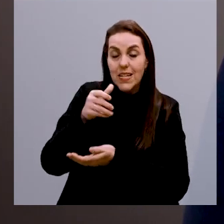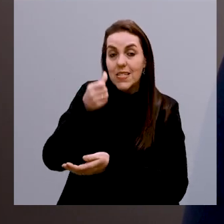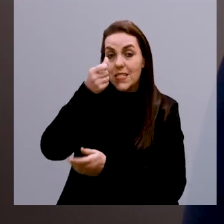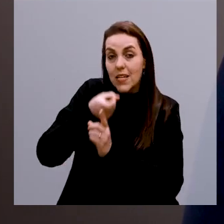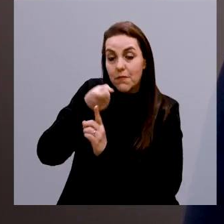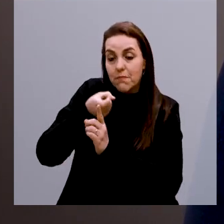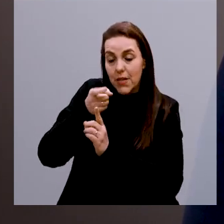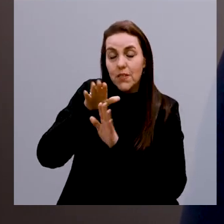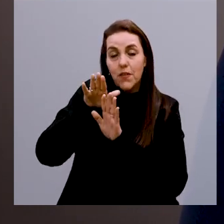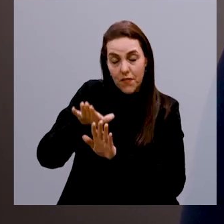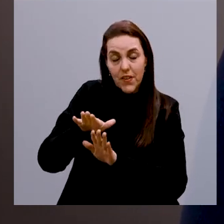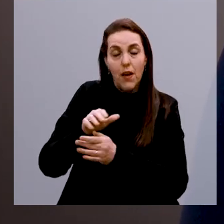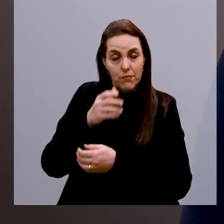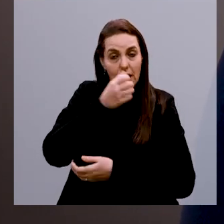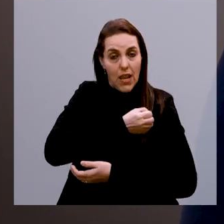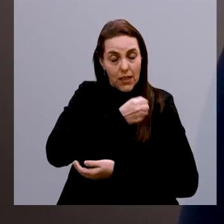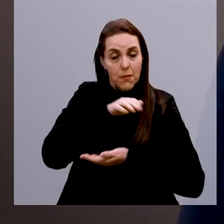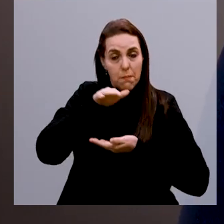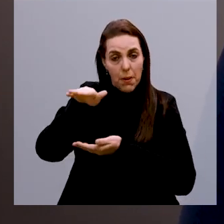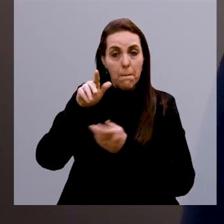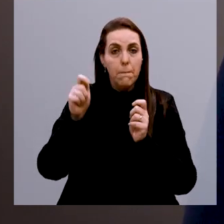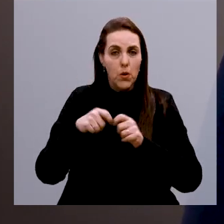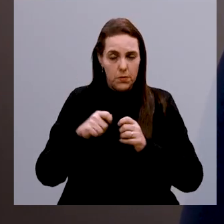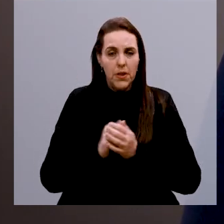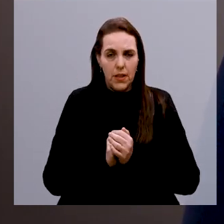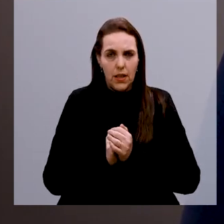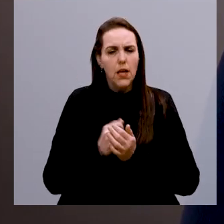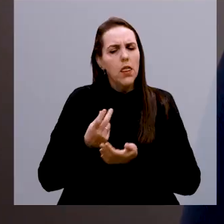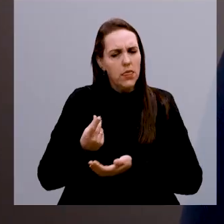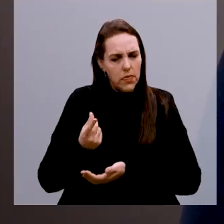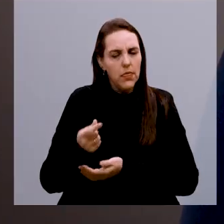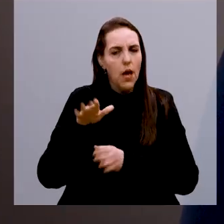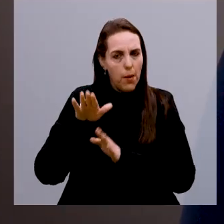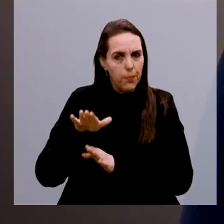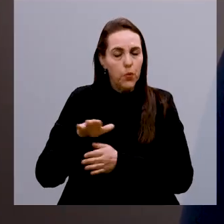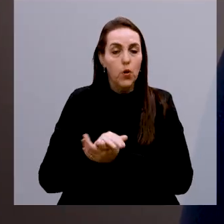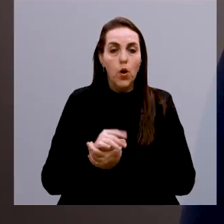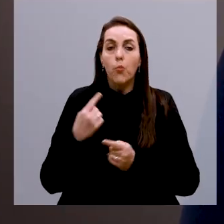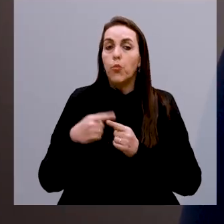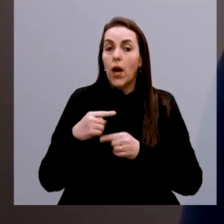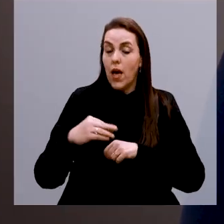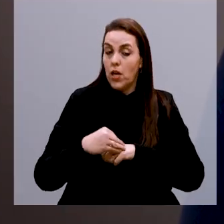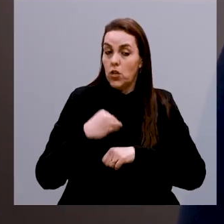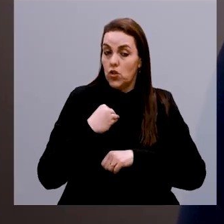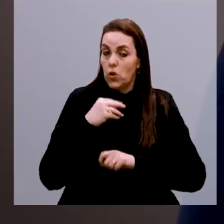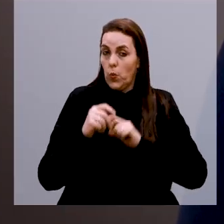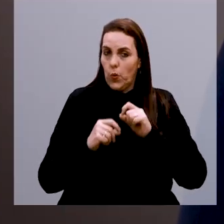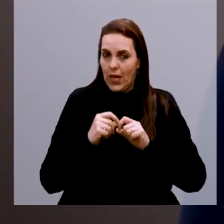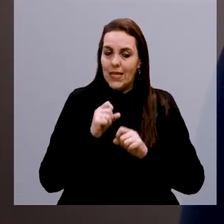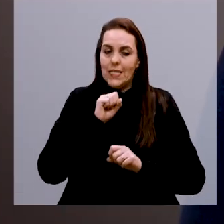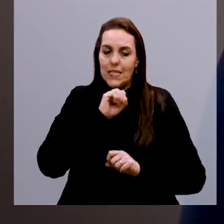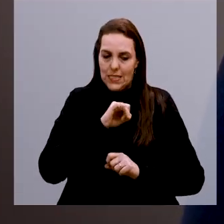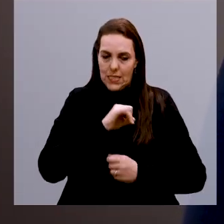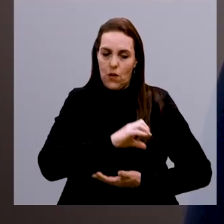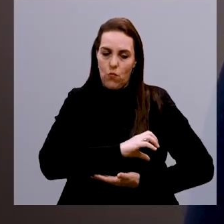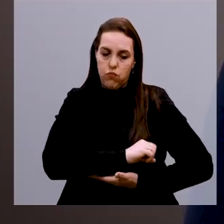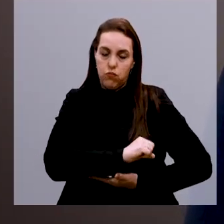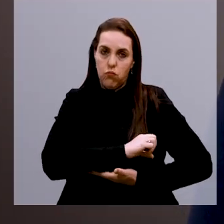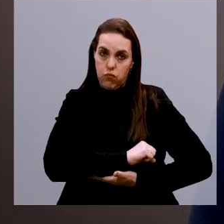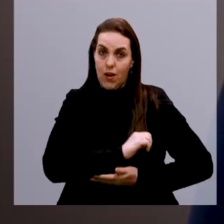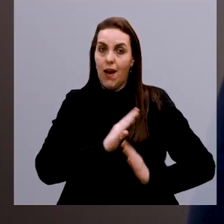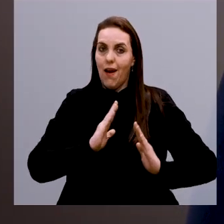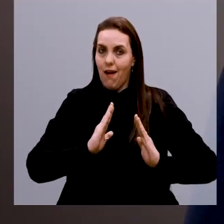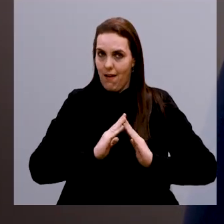meses dentro do banco de leite. Então, isso, ele passa por um bom tempo. Até porque a recomendação é, se a gente for fazer uma coleta